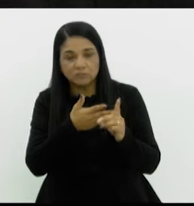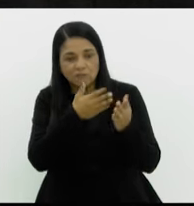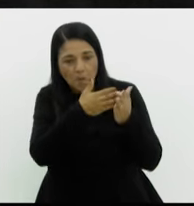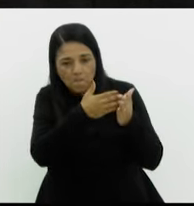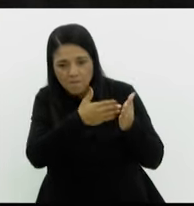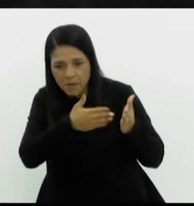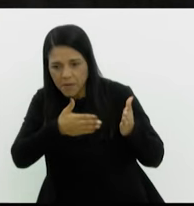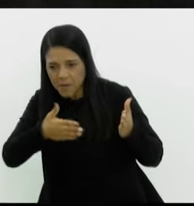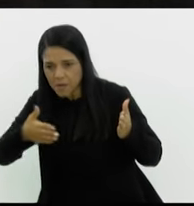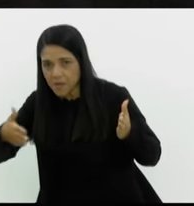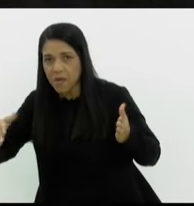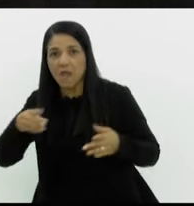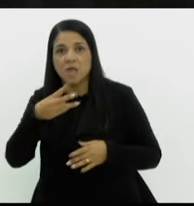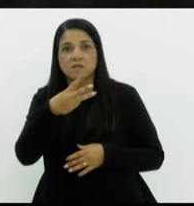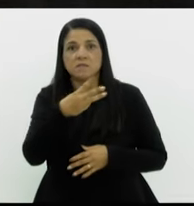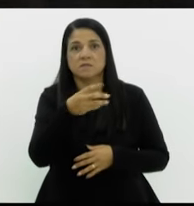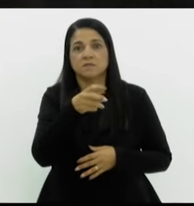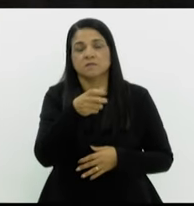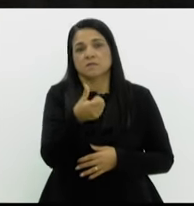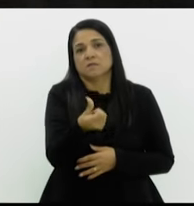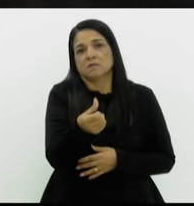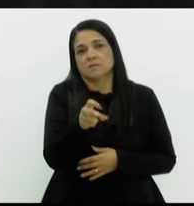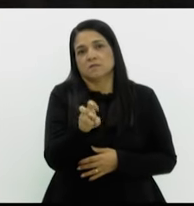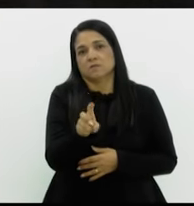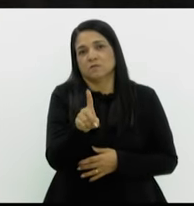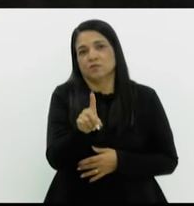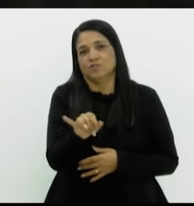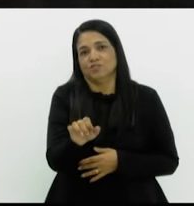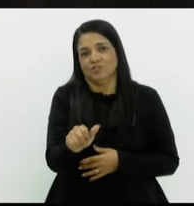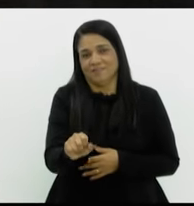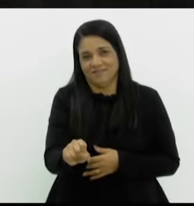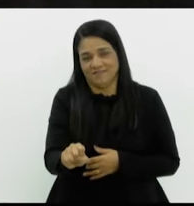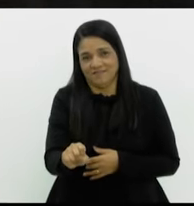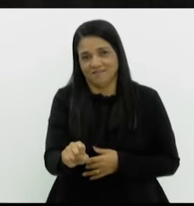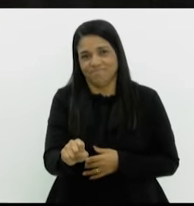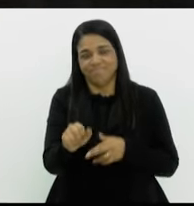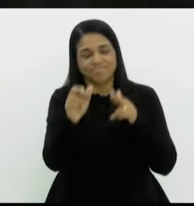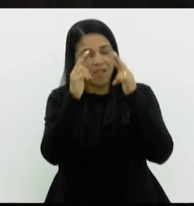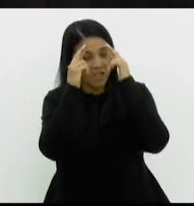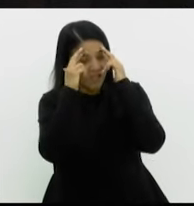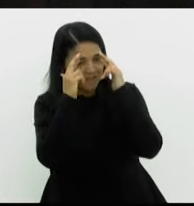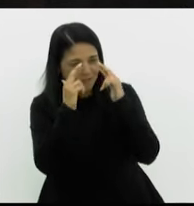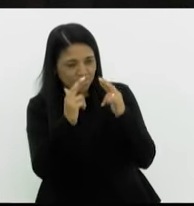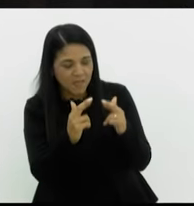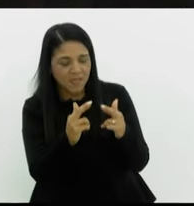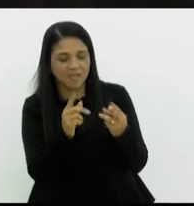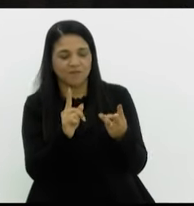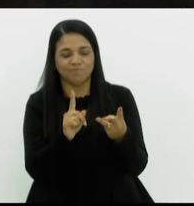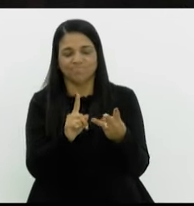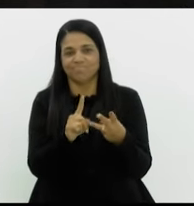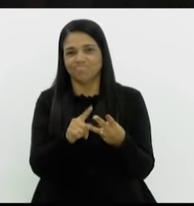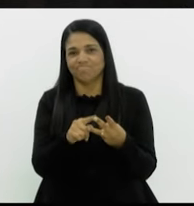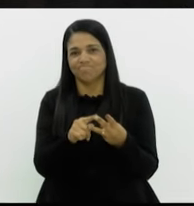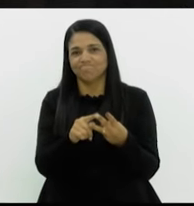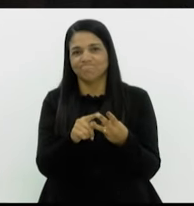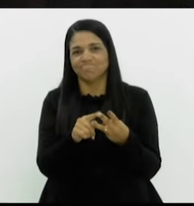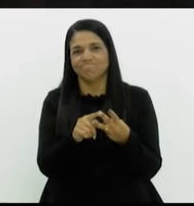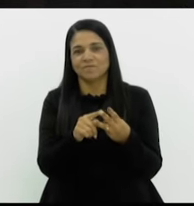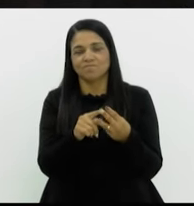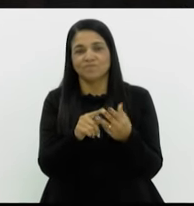365 dias do ano, através de respeito, reverência,